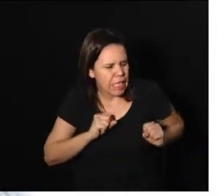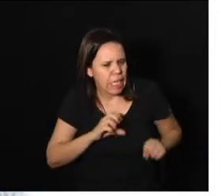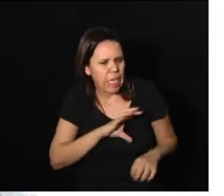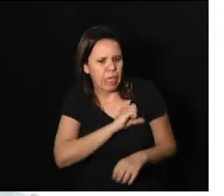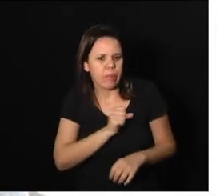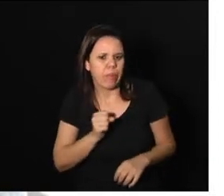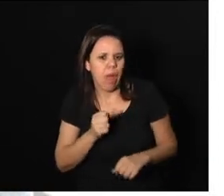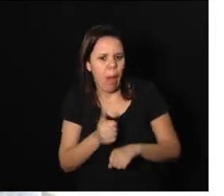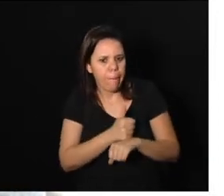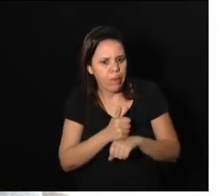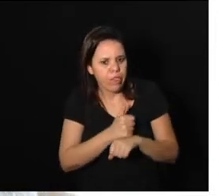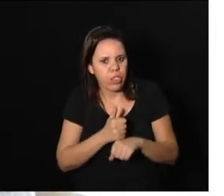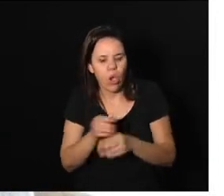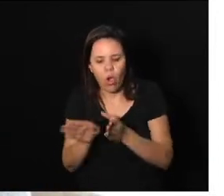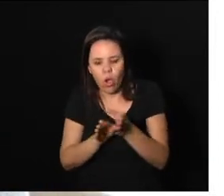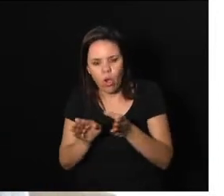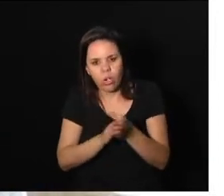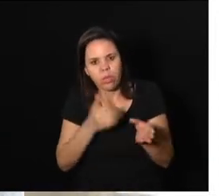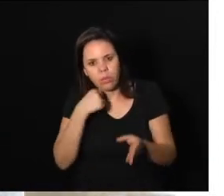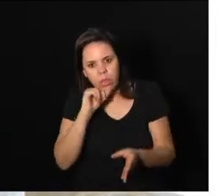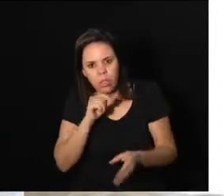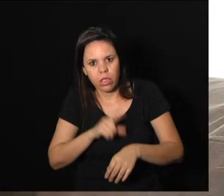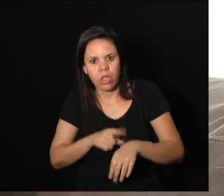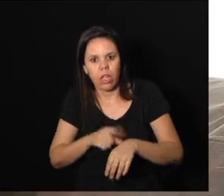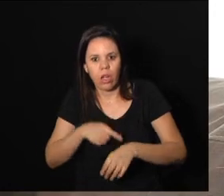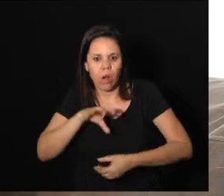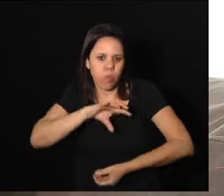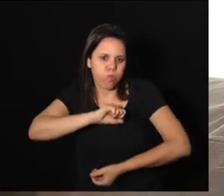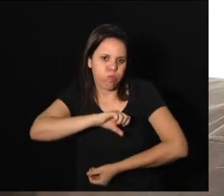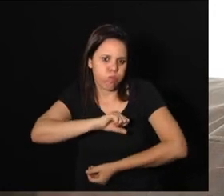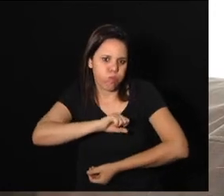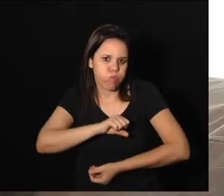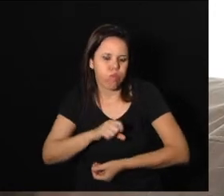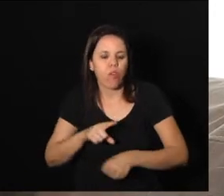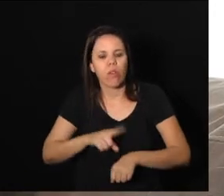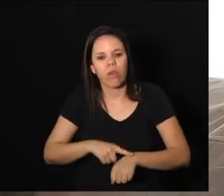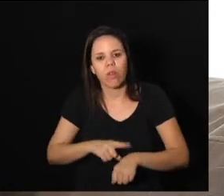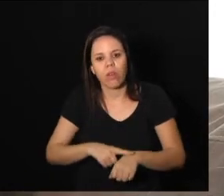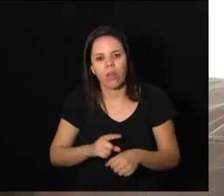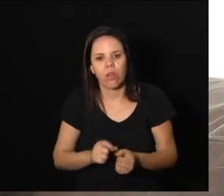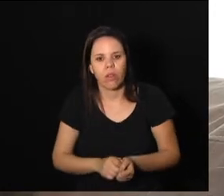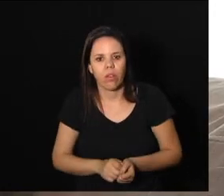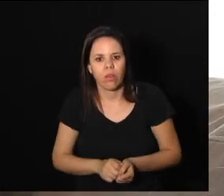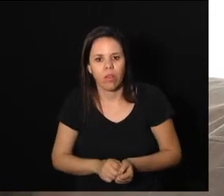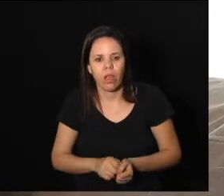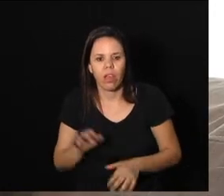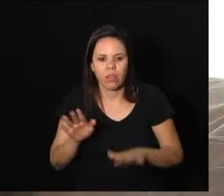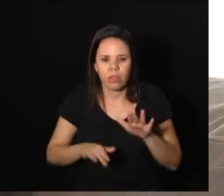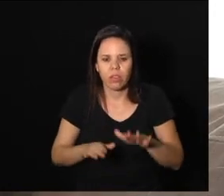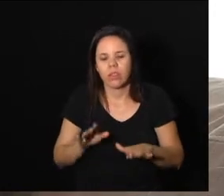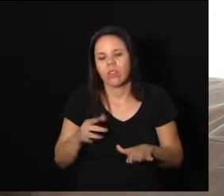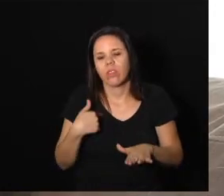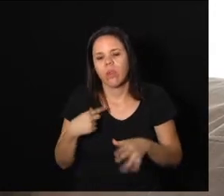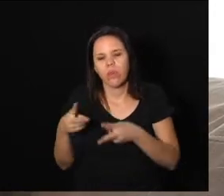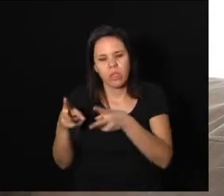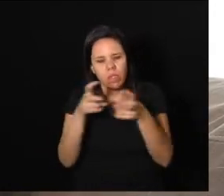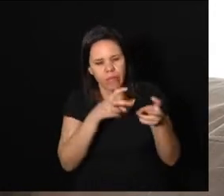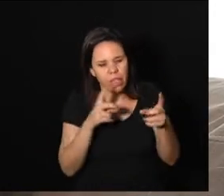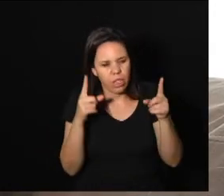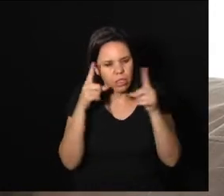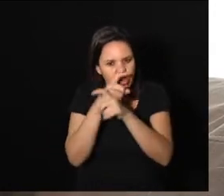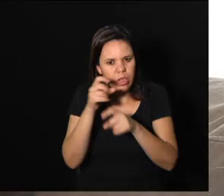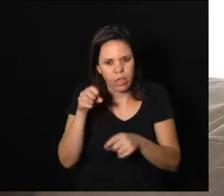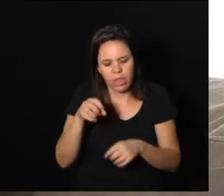que hoje orienta mães na hora de amamentar. Veio depois frente às dificuldades que eu